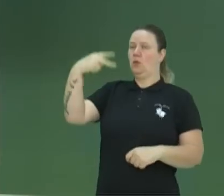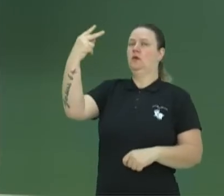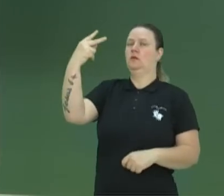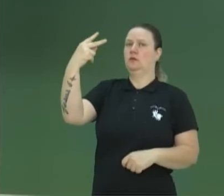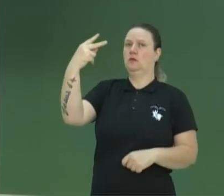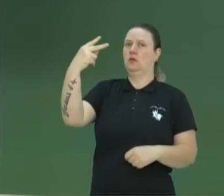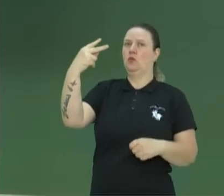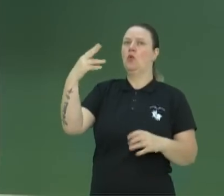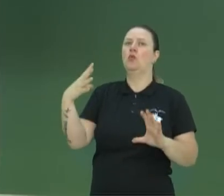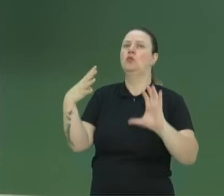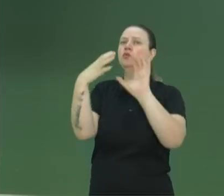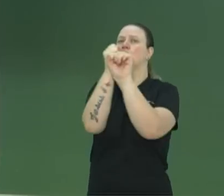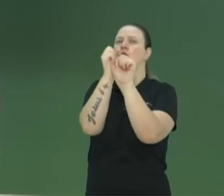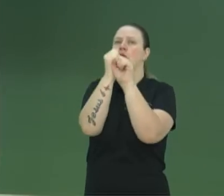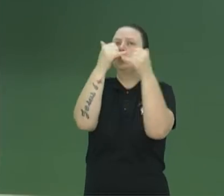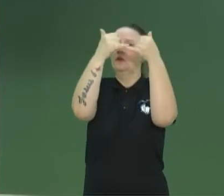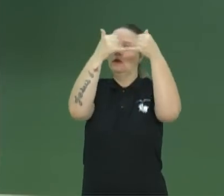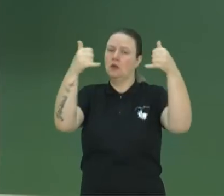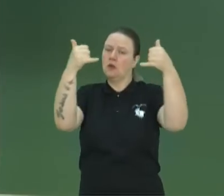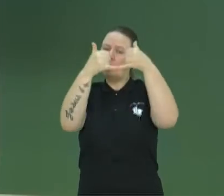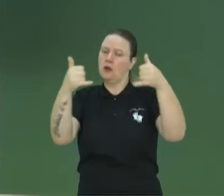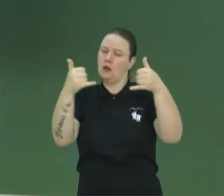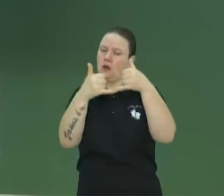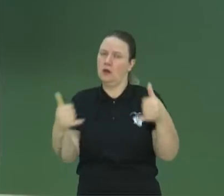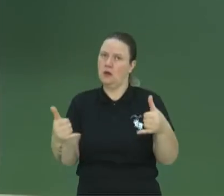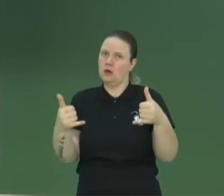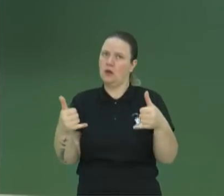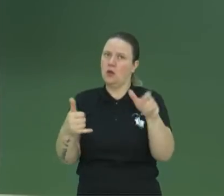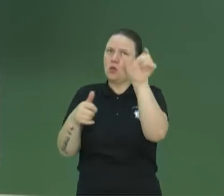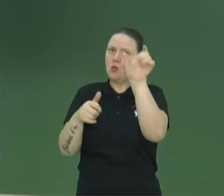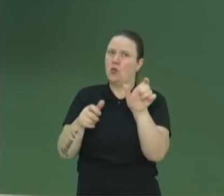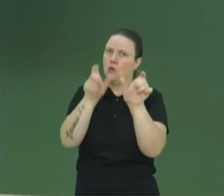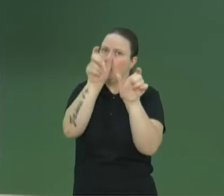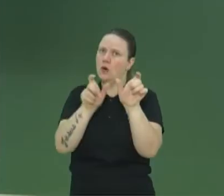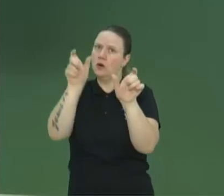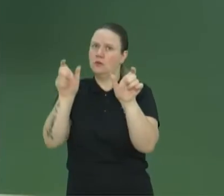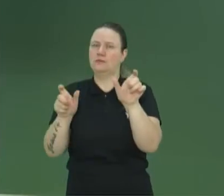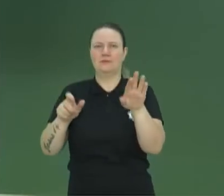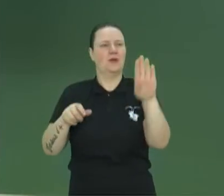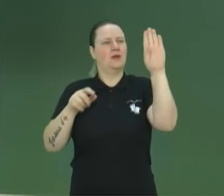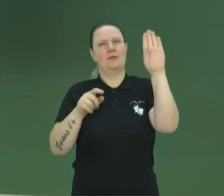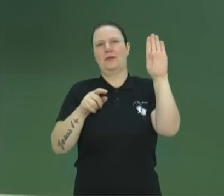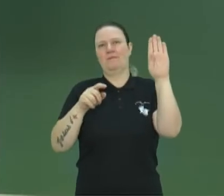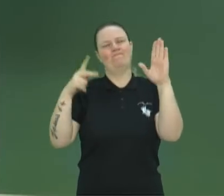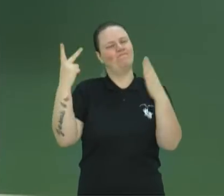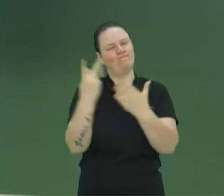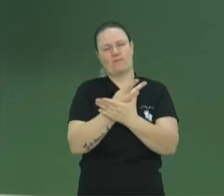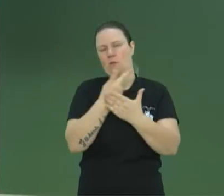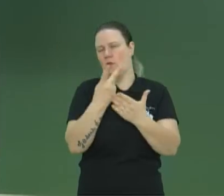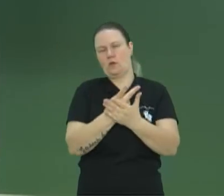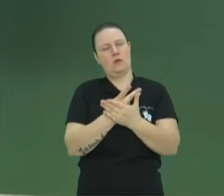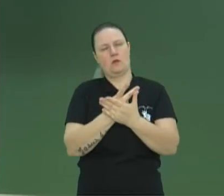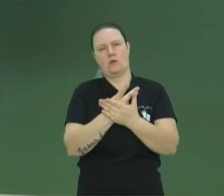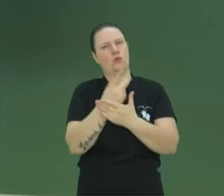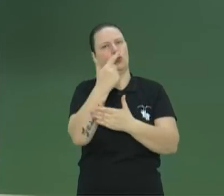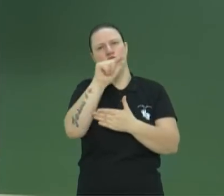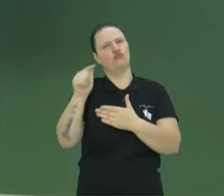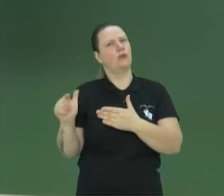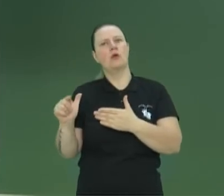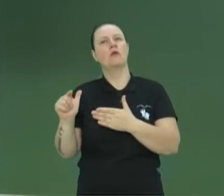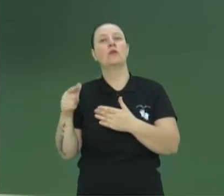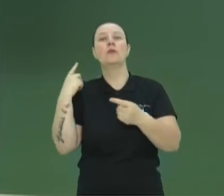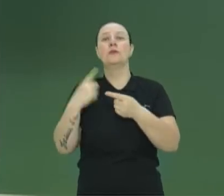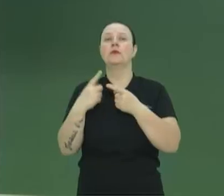ter o mesmo número de linhas e colunas, e na matriz B, eu não tenho o mesmo número de linhas e colunas, olha, eu tenho